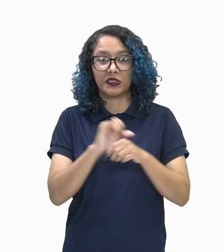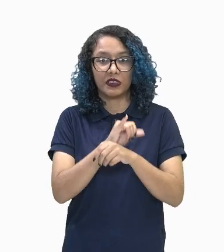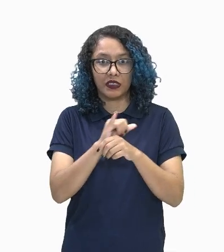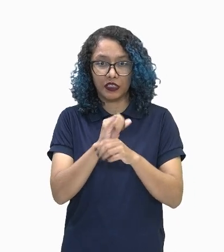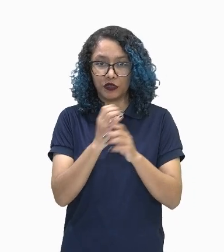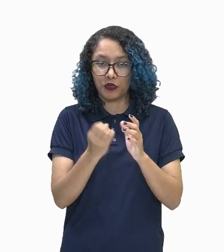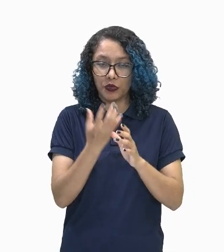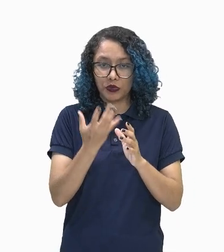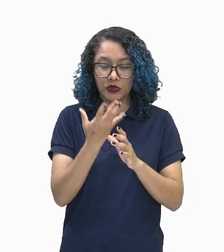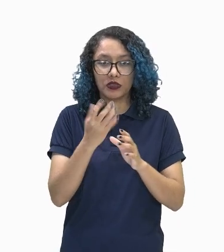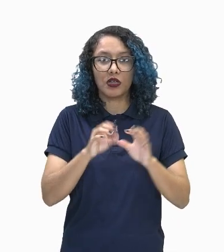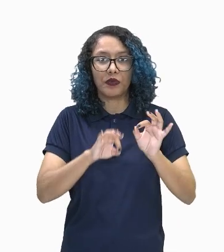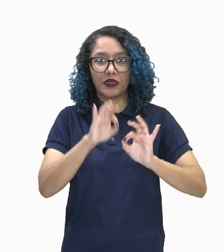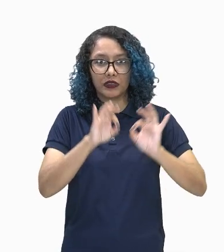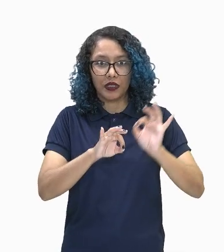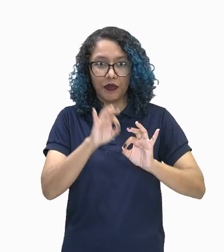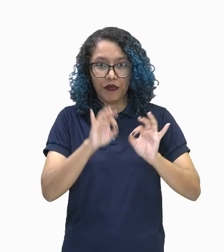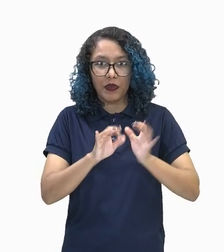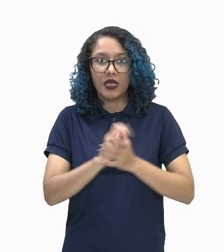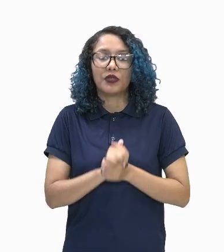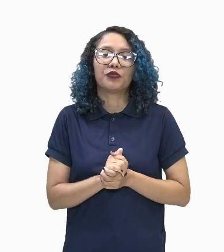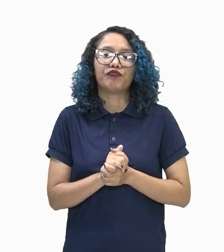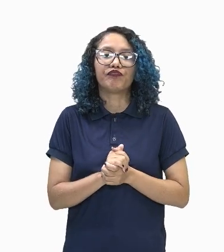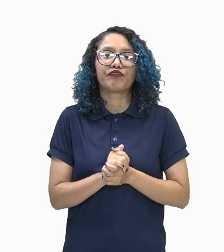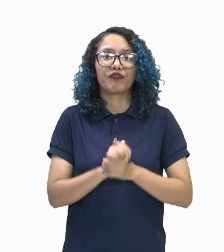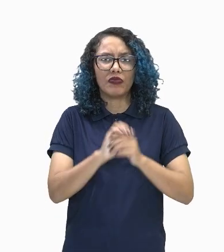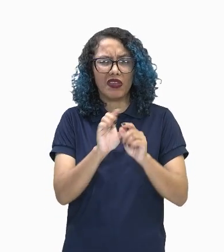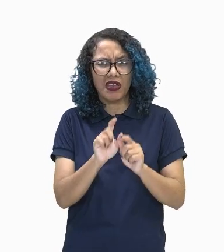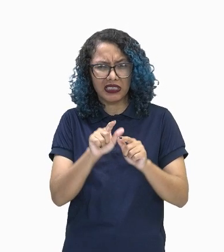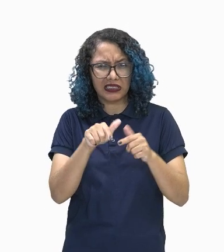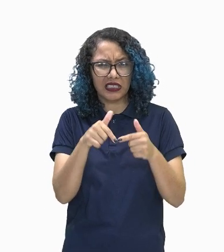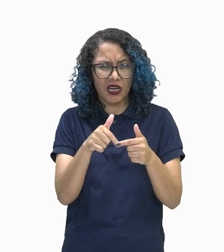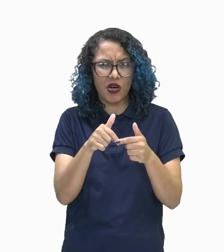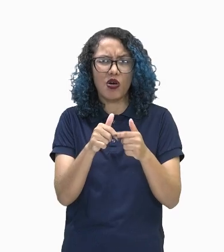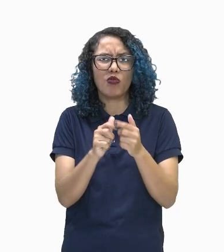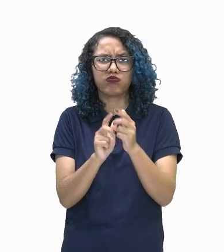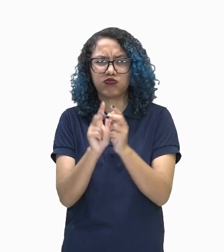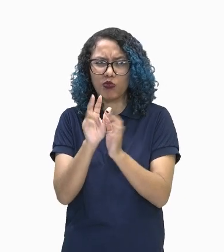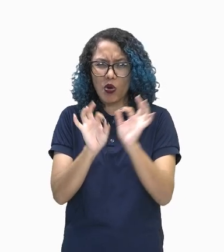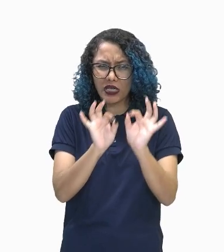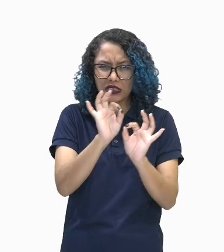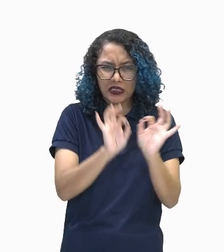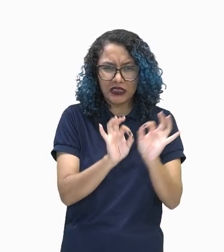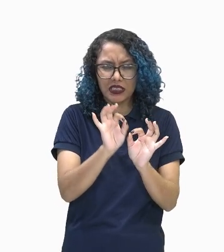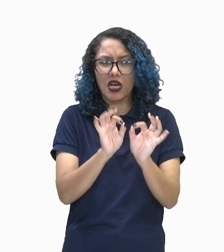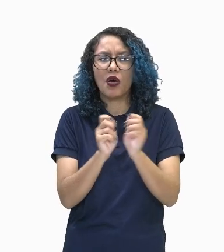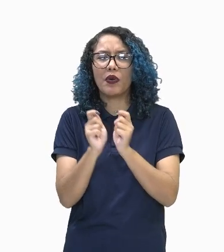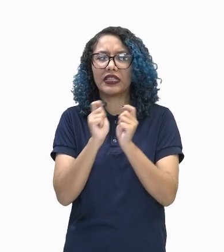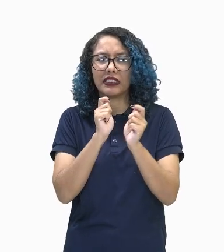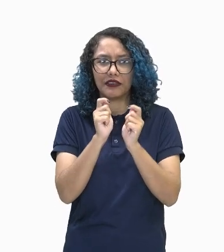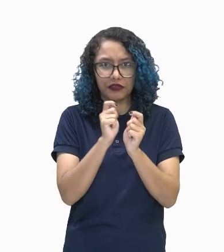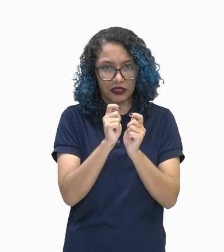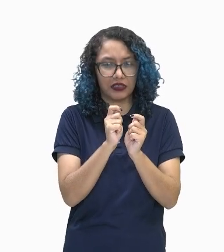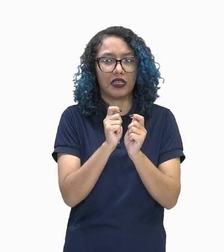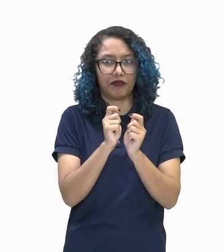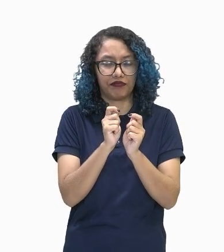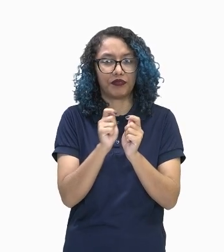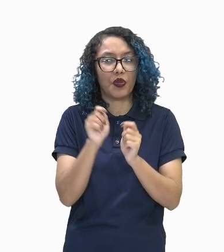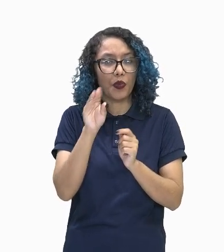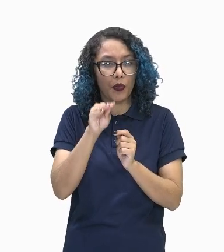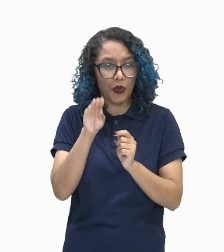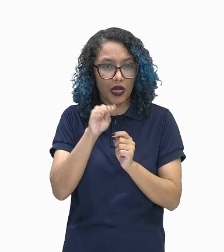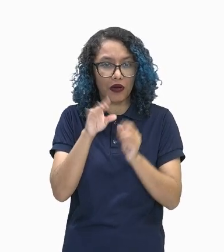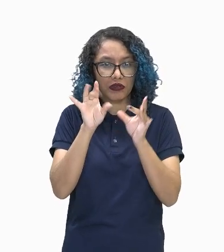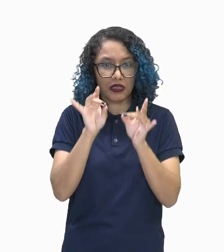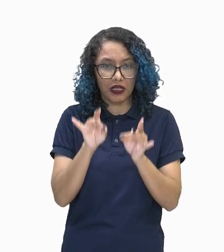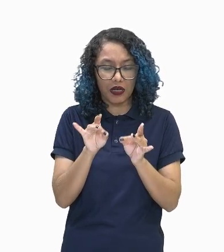produção, planejamento, realização e edição de entrevistas orais. Detalhamento,